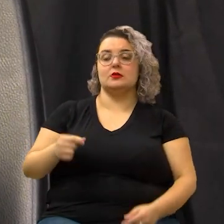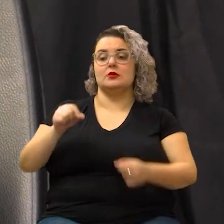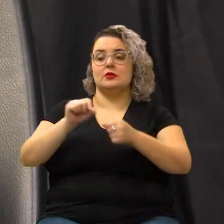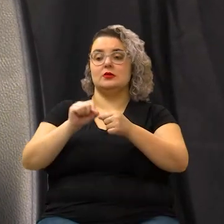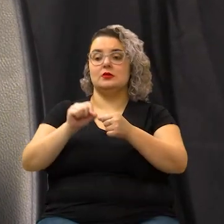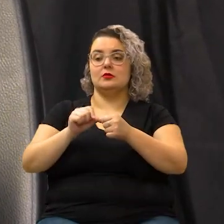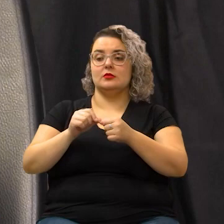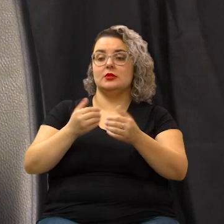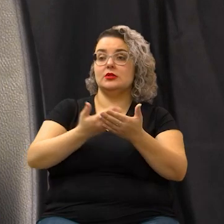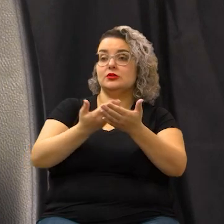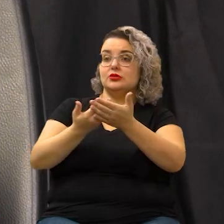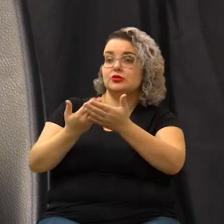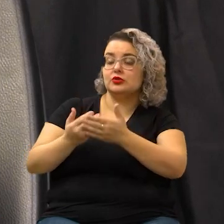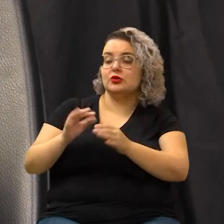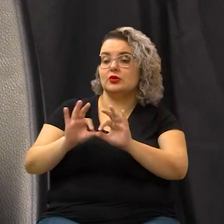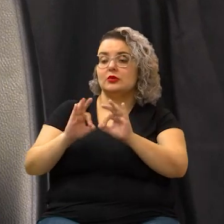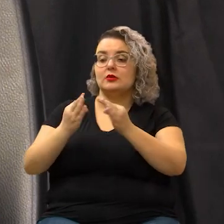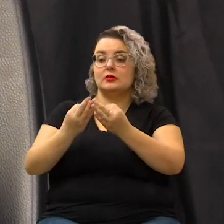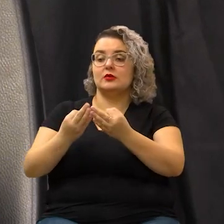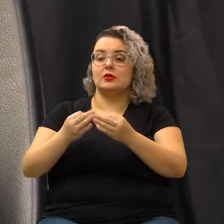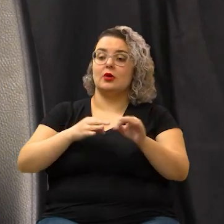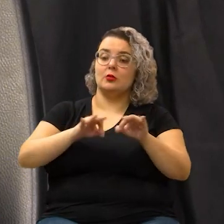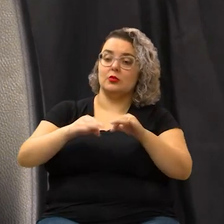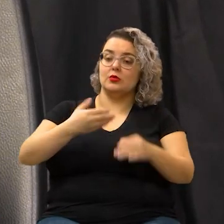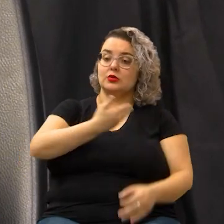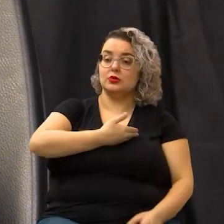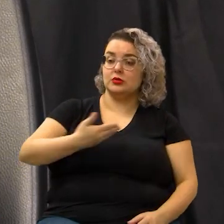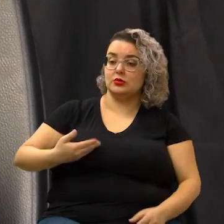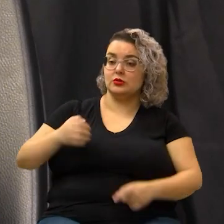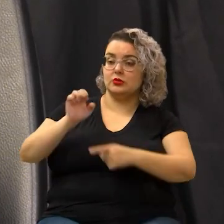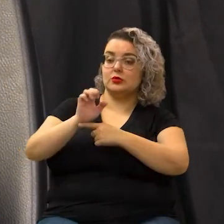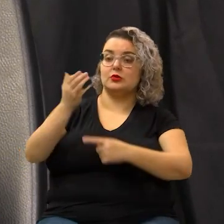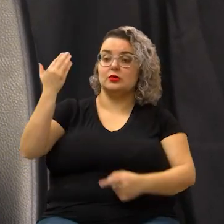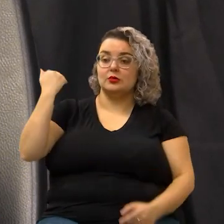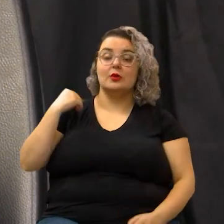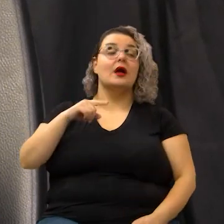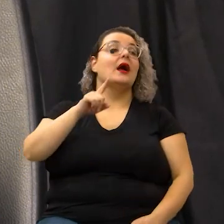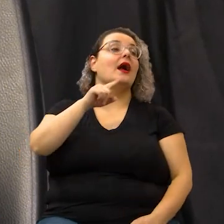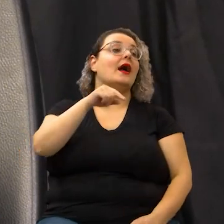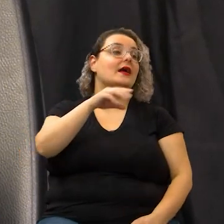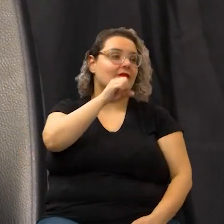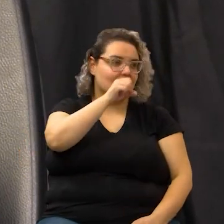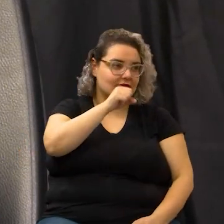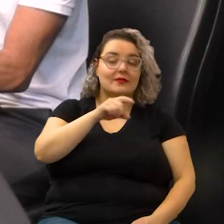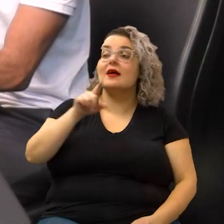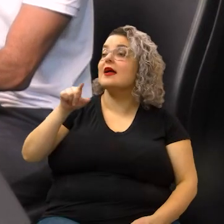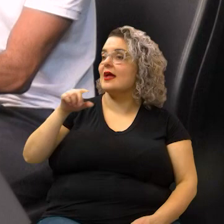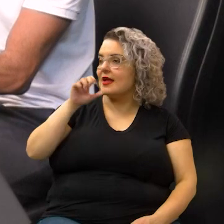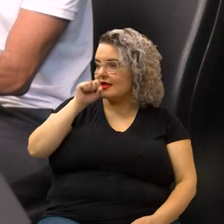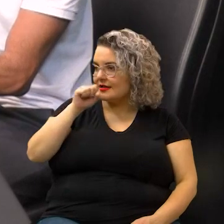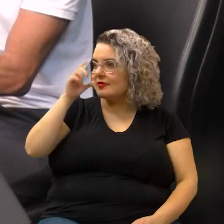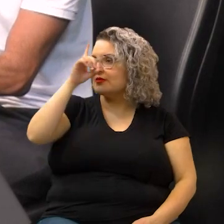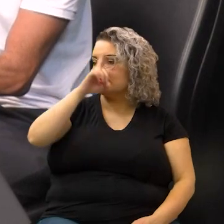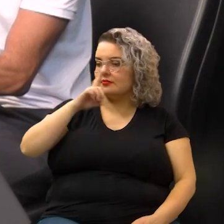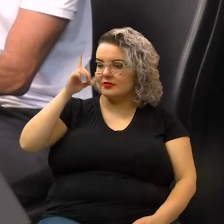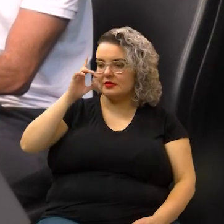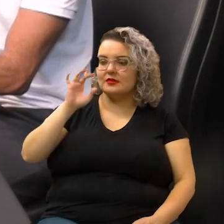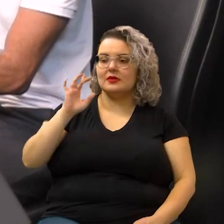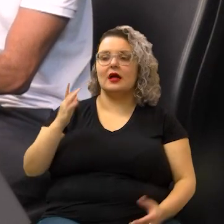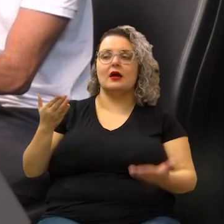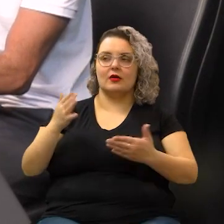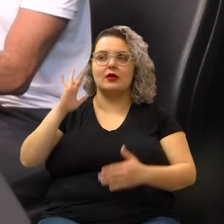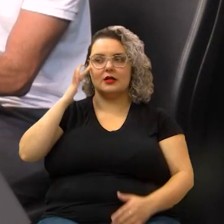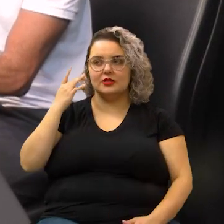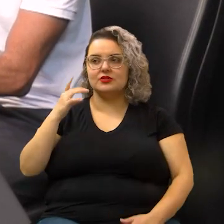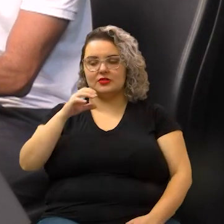bolsa. Eu fui fazer o Escola da Família, que é o programa do governo do estado que tinha na época. Que você vai de sábado. E domingo.